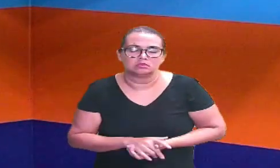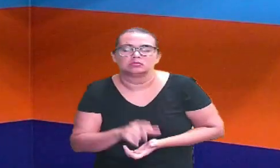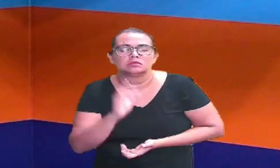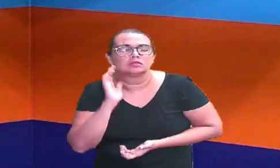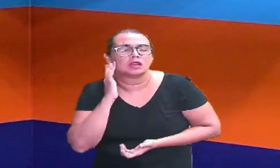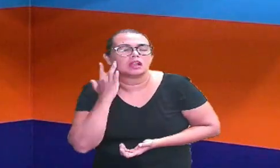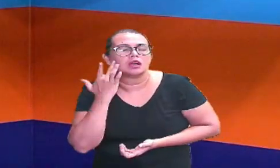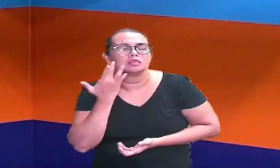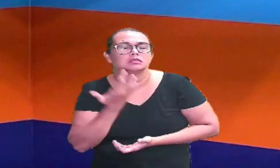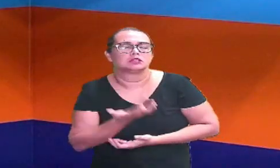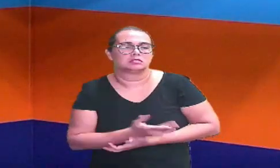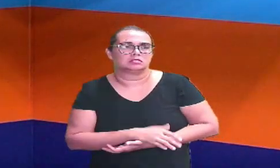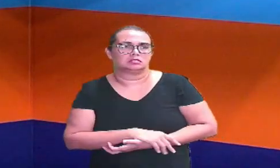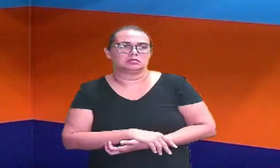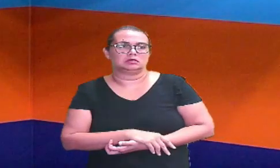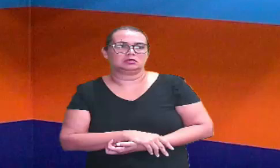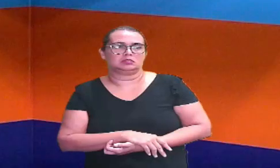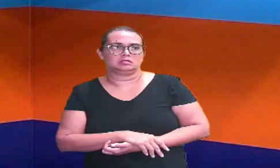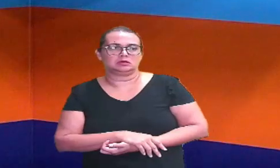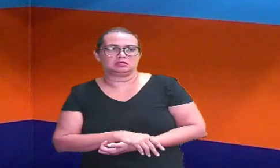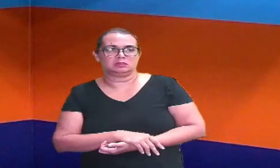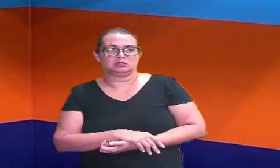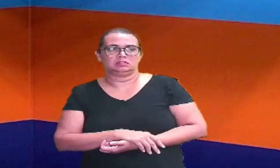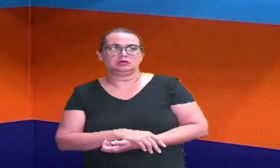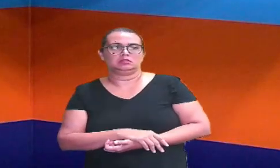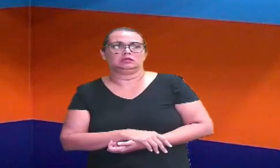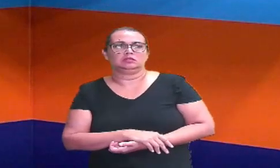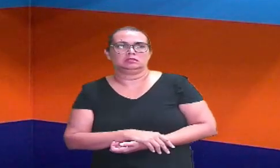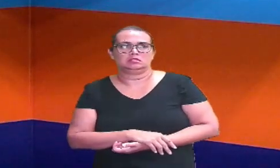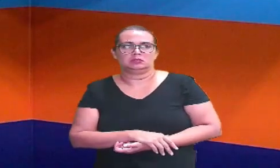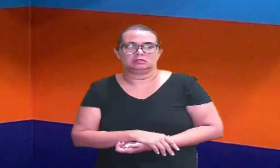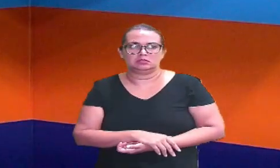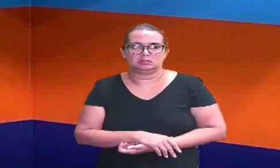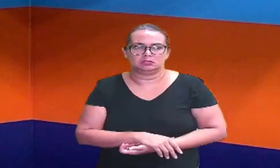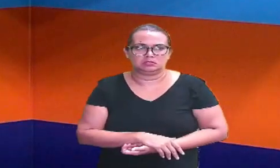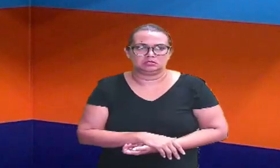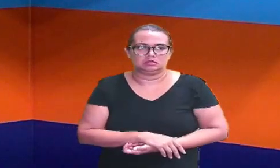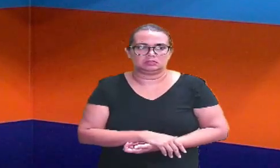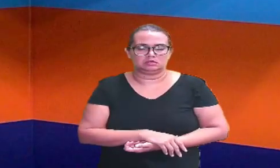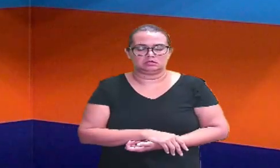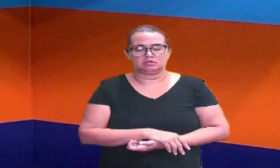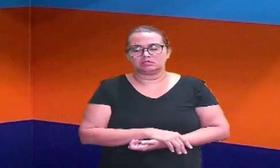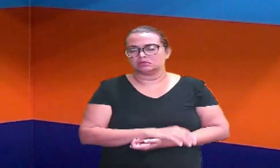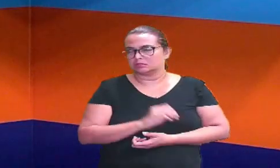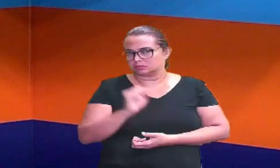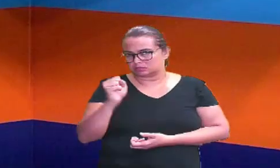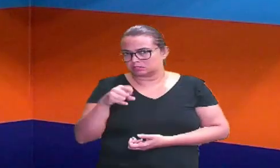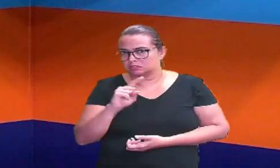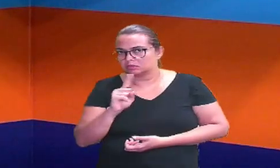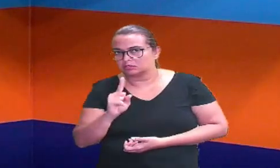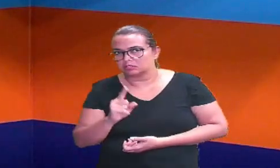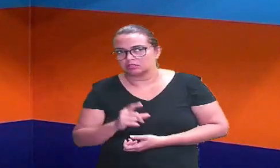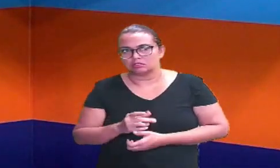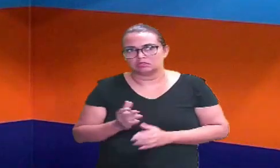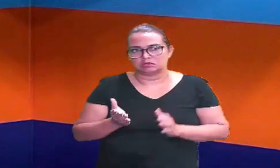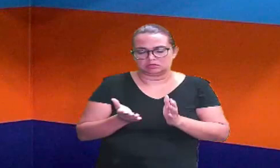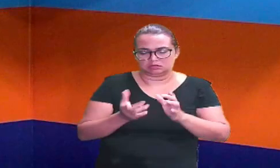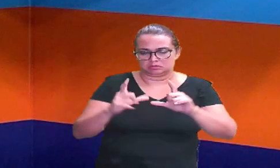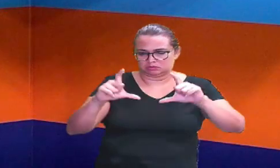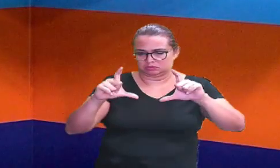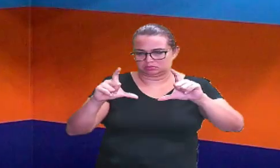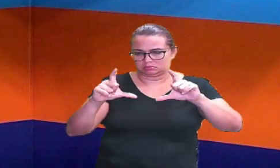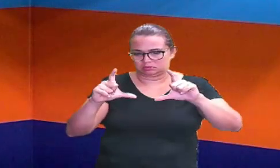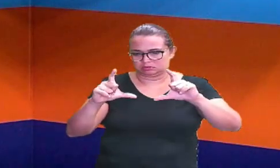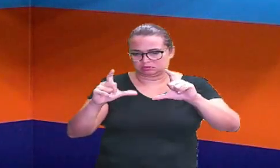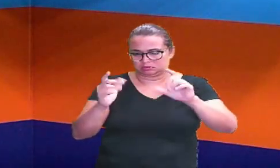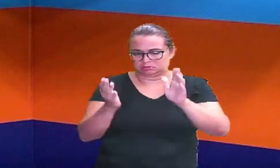mim, imagina aí, eles são iguais? Sim ou não? Vamos imaginar dobrando ele assim